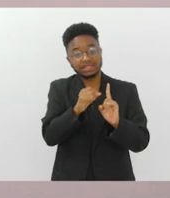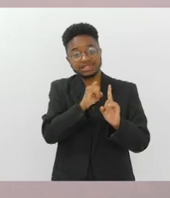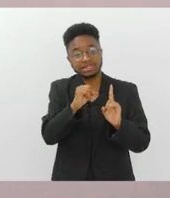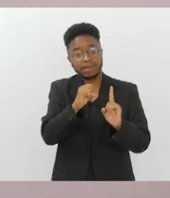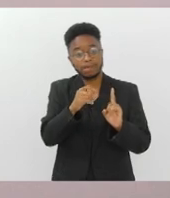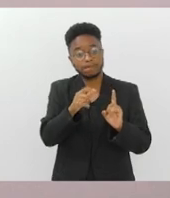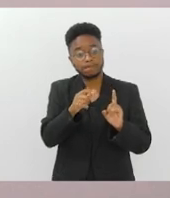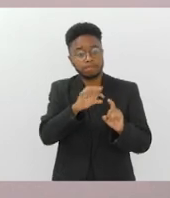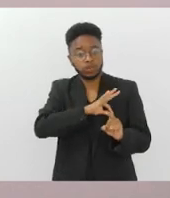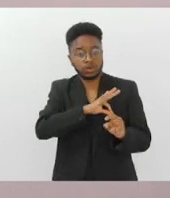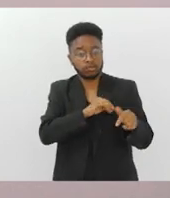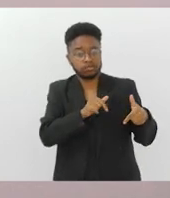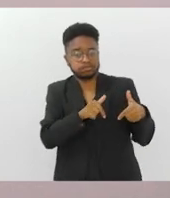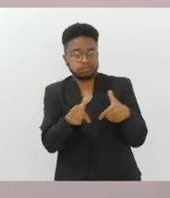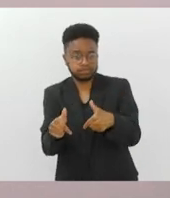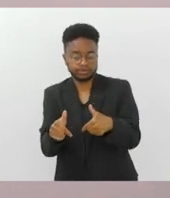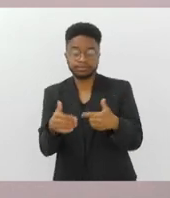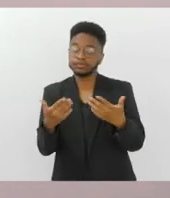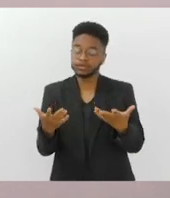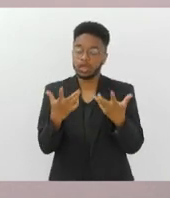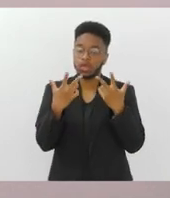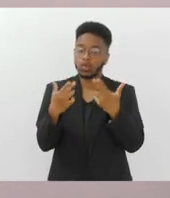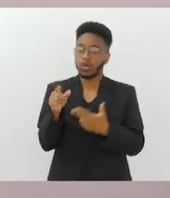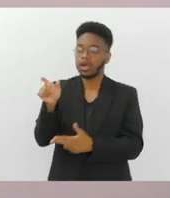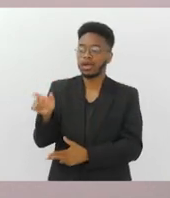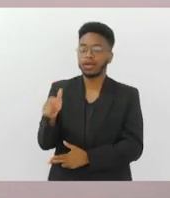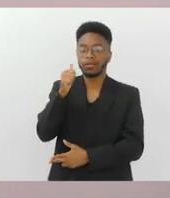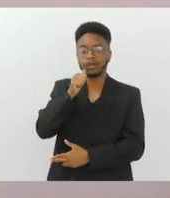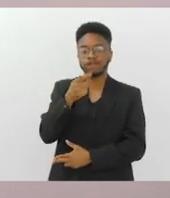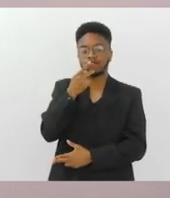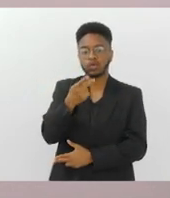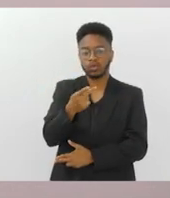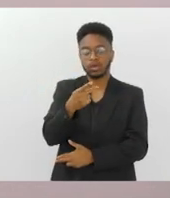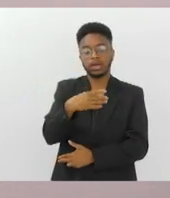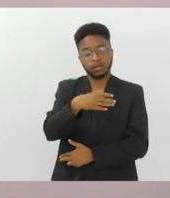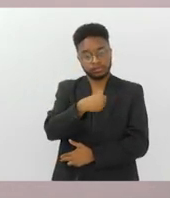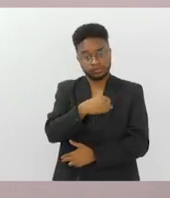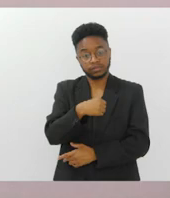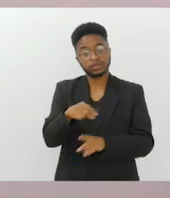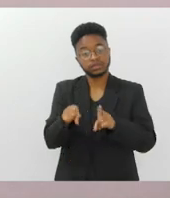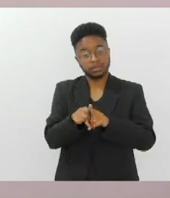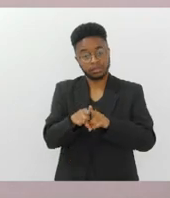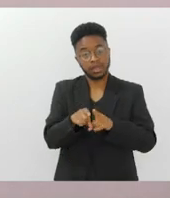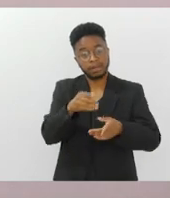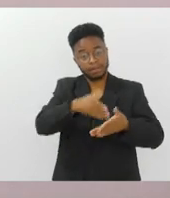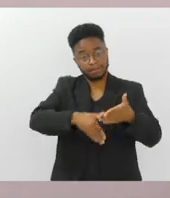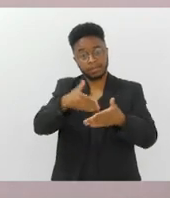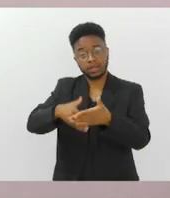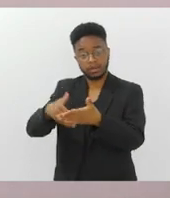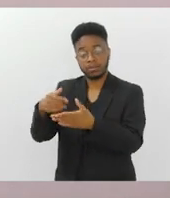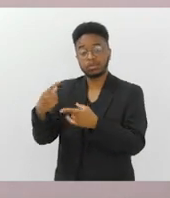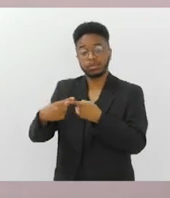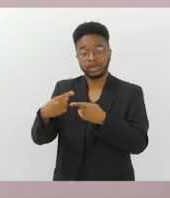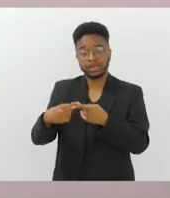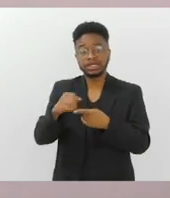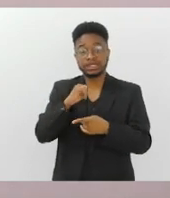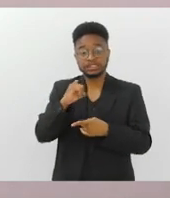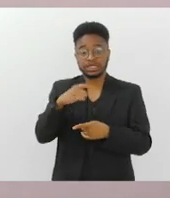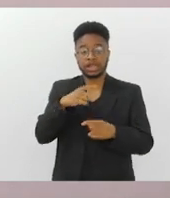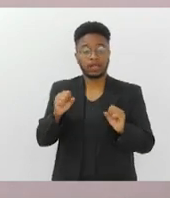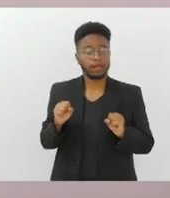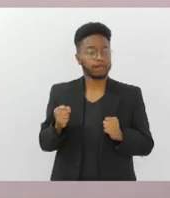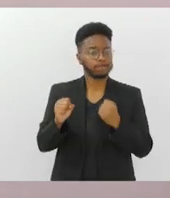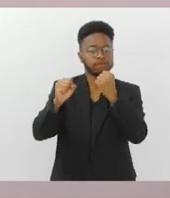como a Maria Lúcia falou aqui, o aleitamento materno também é impedido, porque essa mulher se encontra num momento de